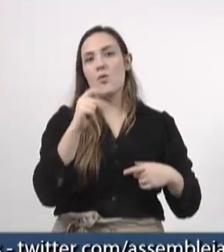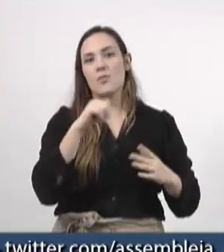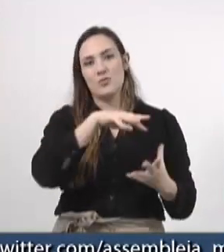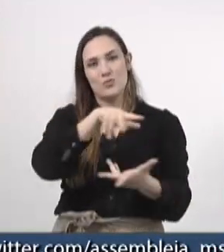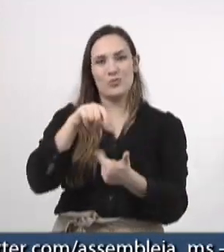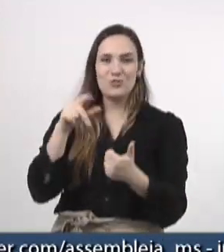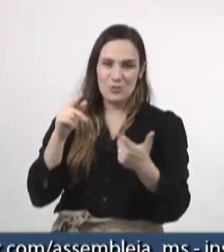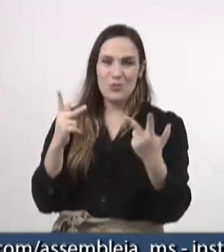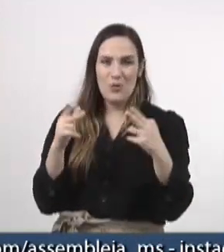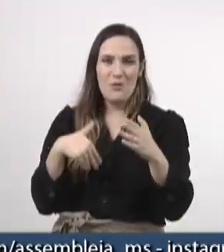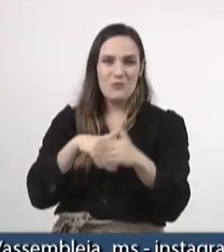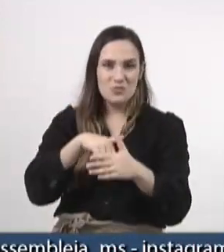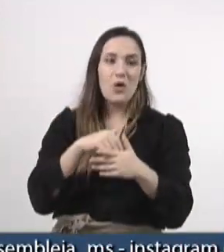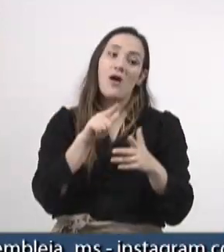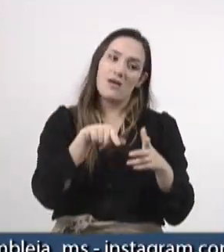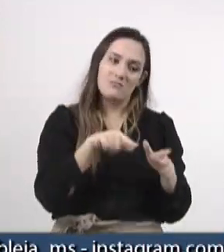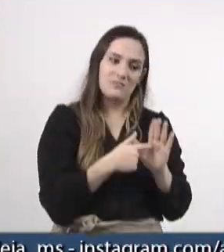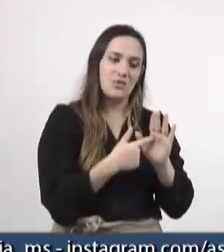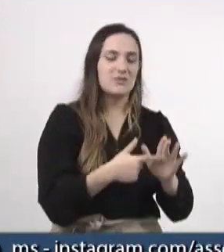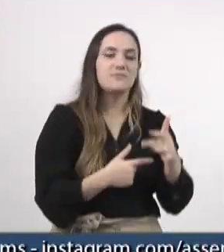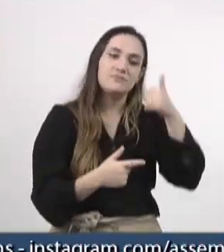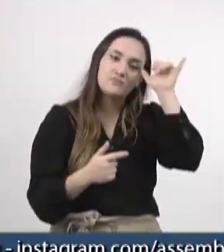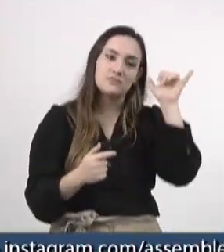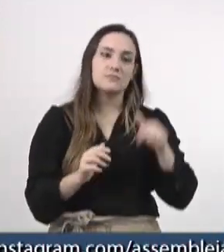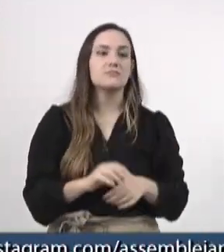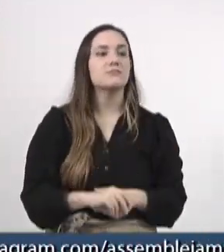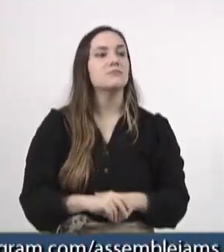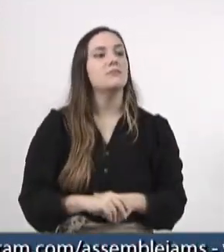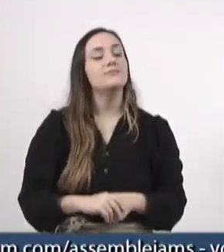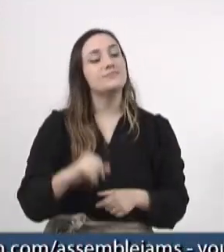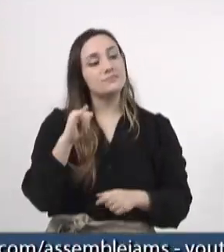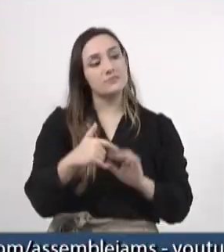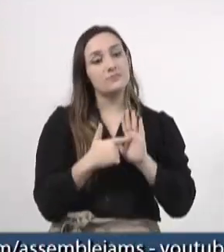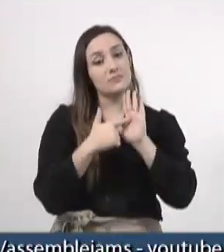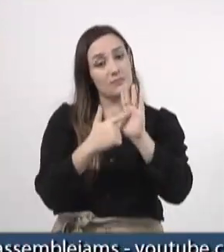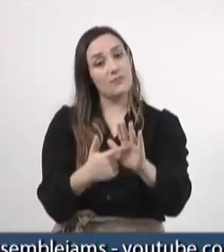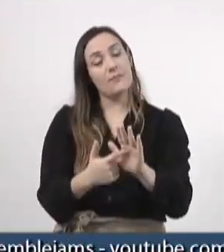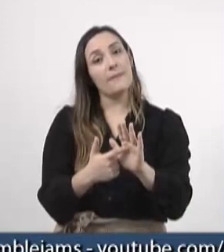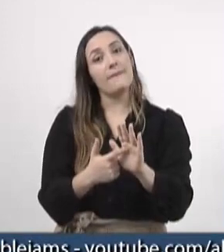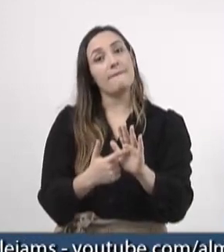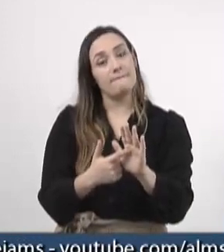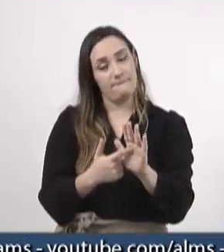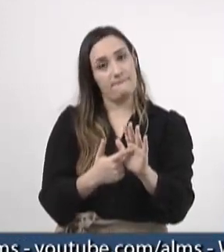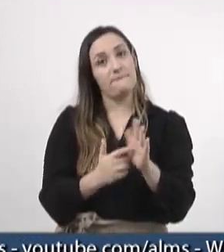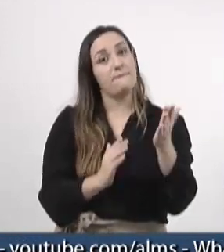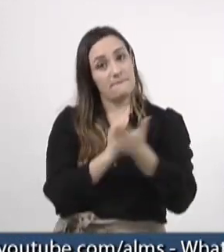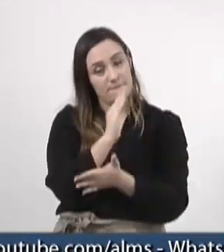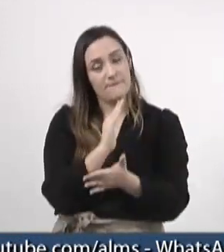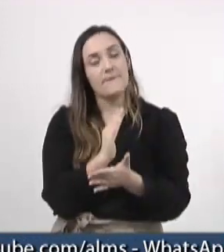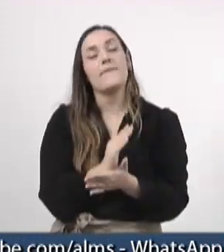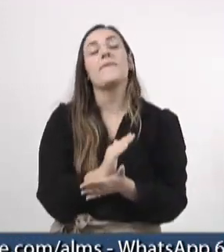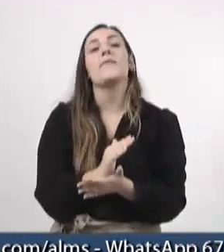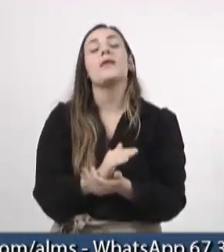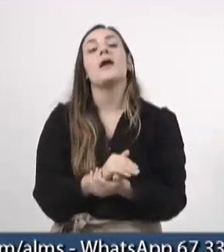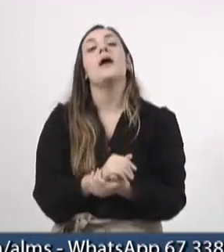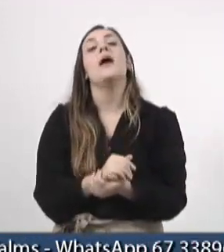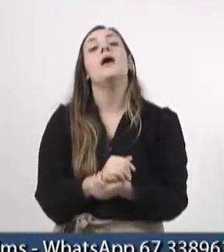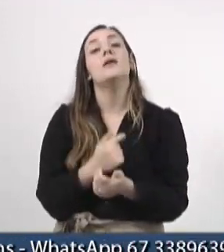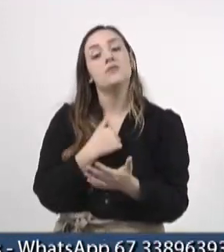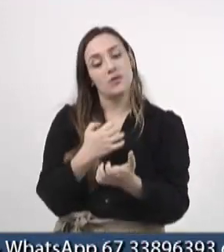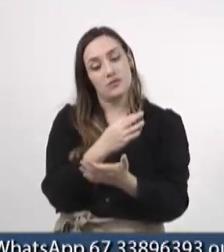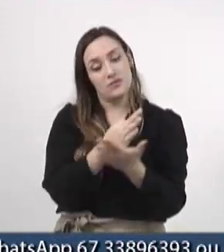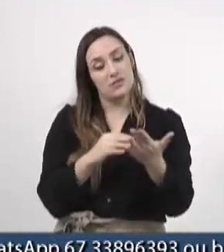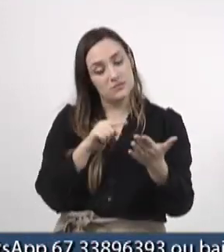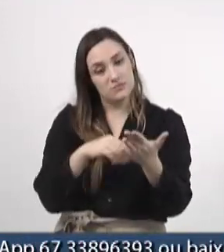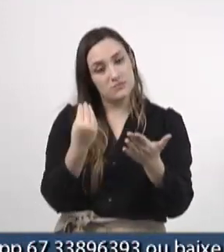E assim, senhor presidente, caso aprovado, gostaria que fosse redigida nos seguintes termos. A Assembleia Legislativa do Estado de